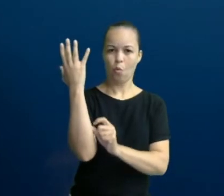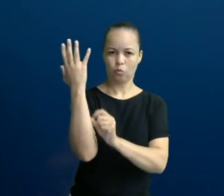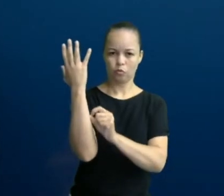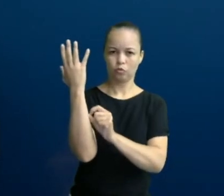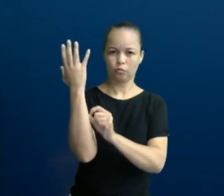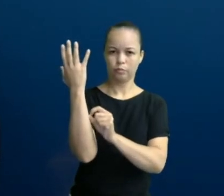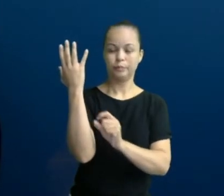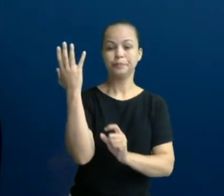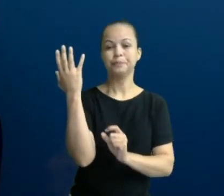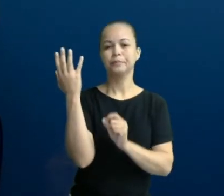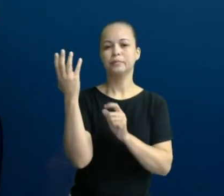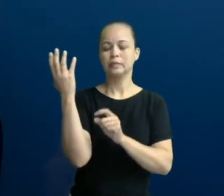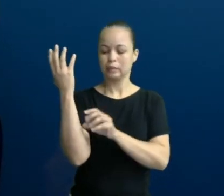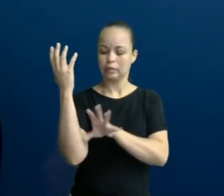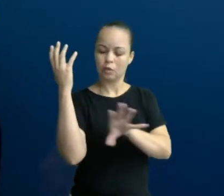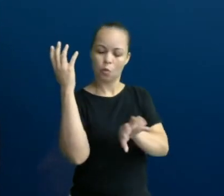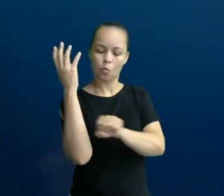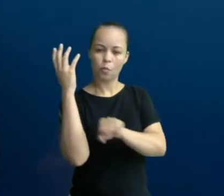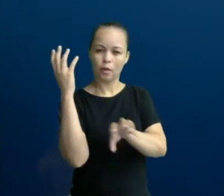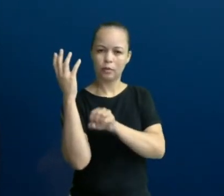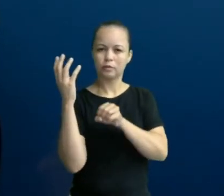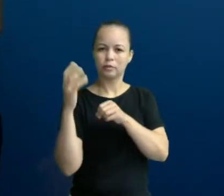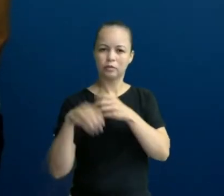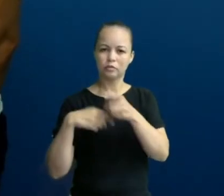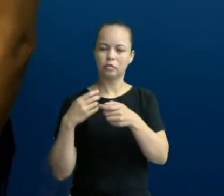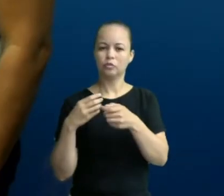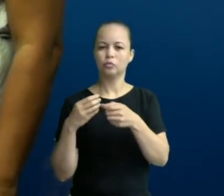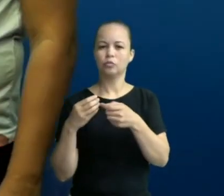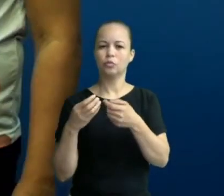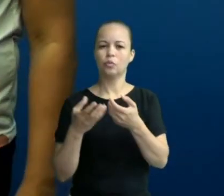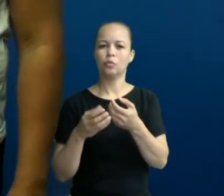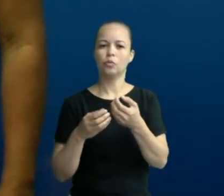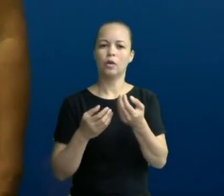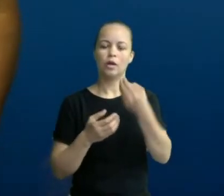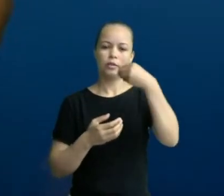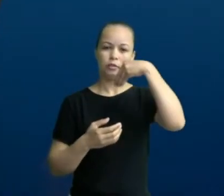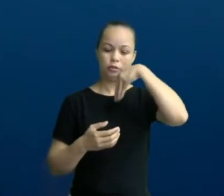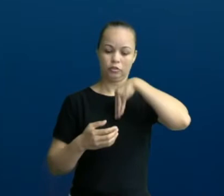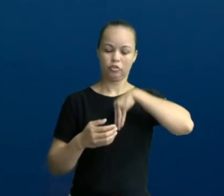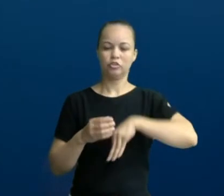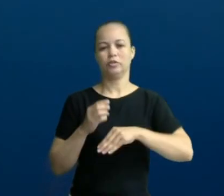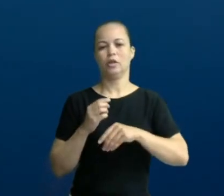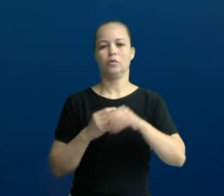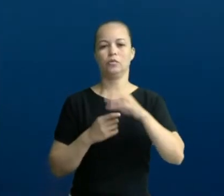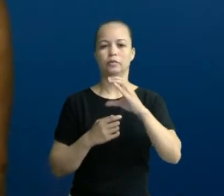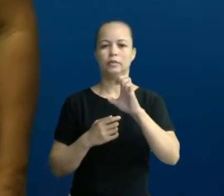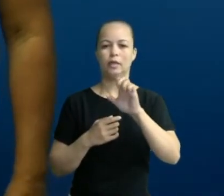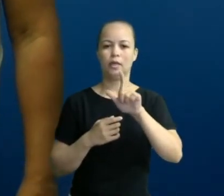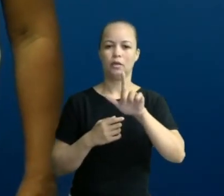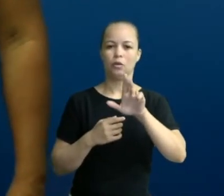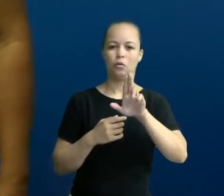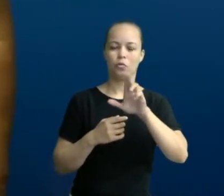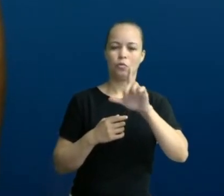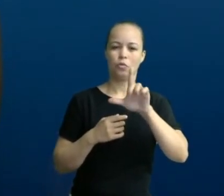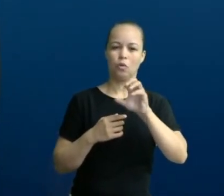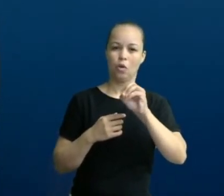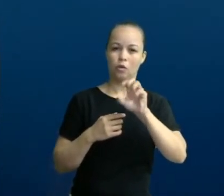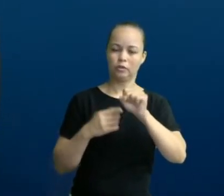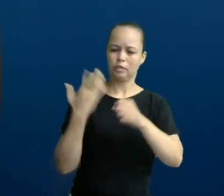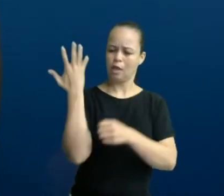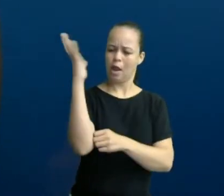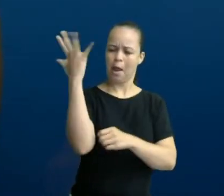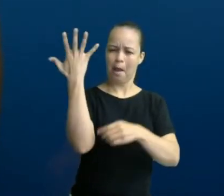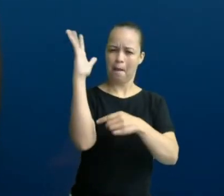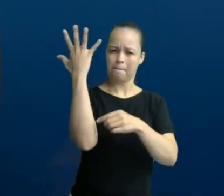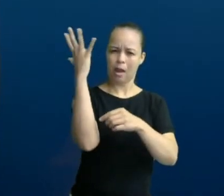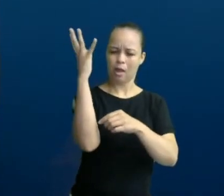e os cupins recebem o quê? A digestão de celulose. Porque, gente, os cupins, eles se alimentam de quê? De madeira. Mas eles não conseguem